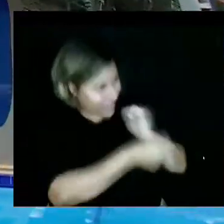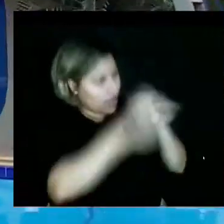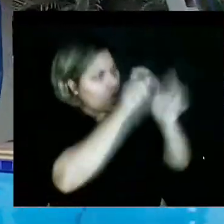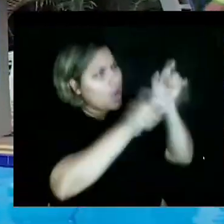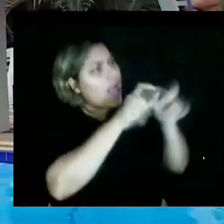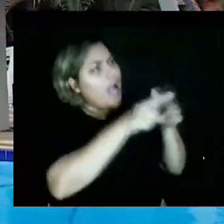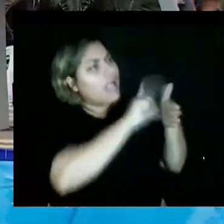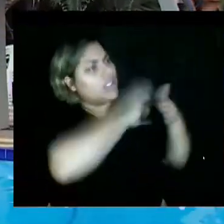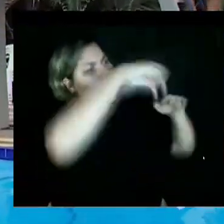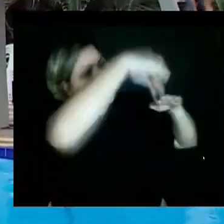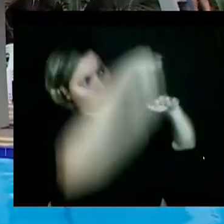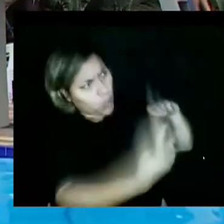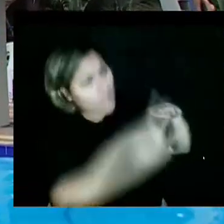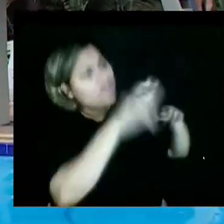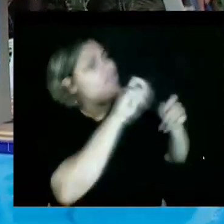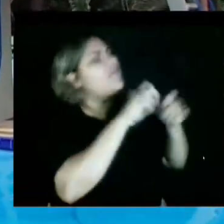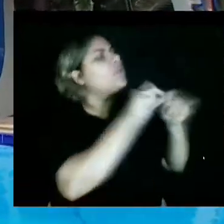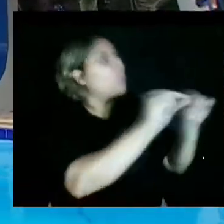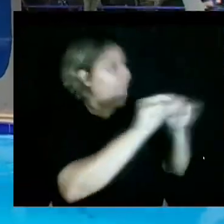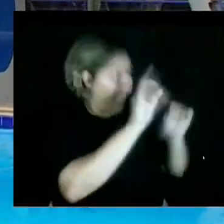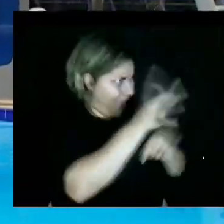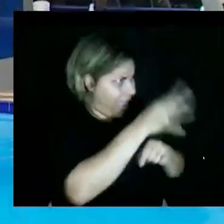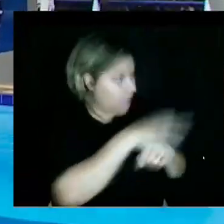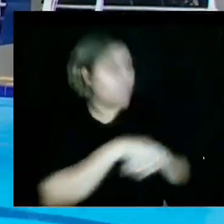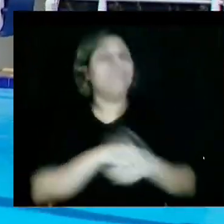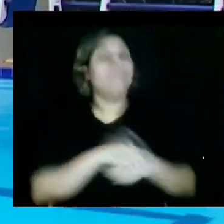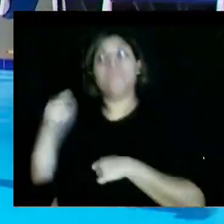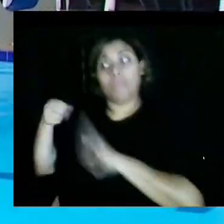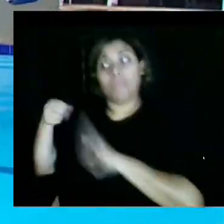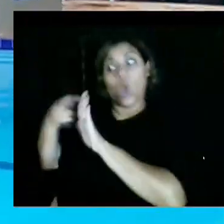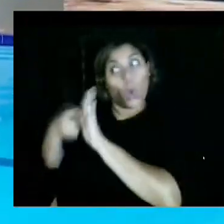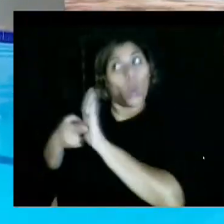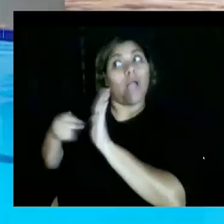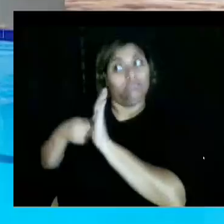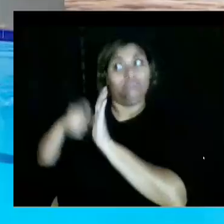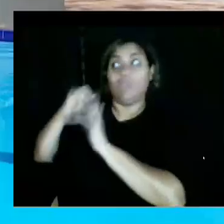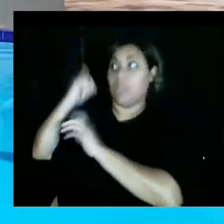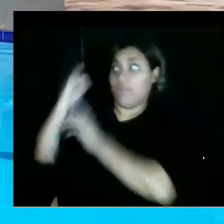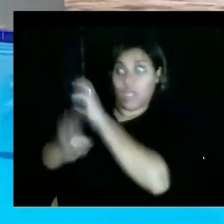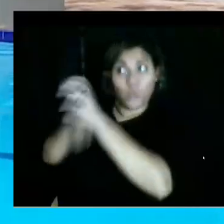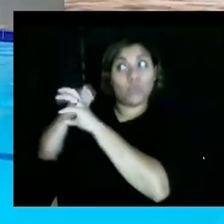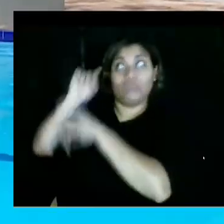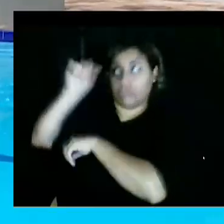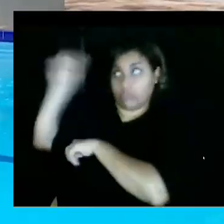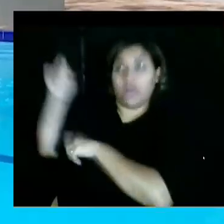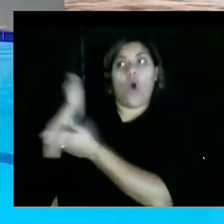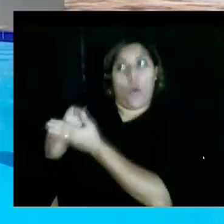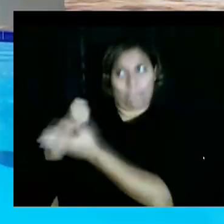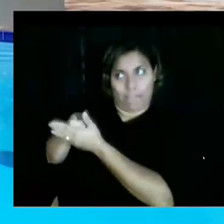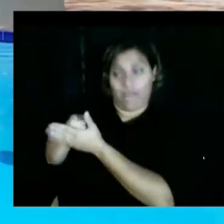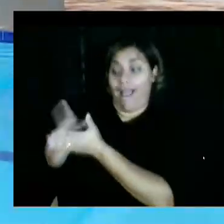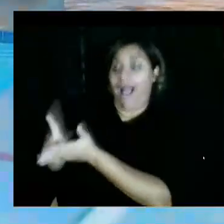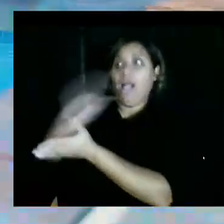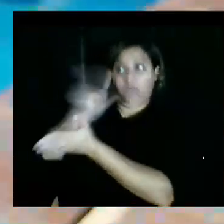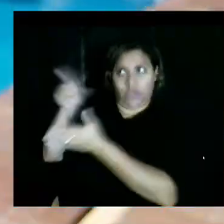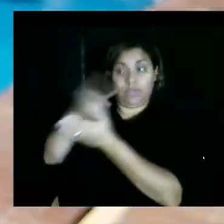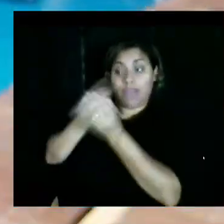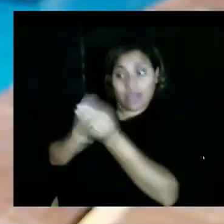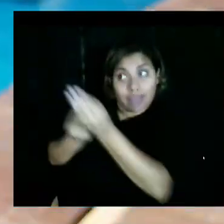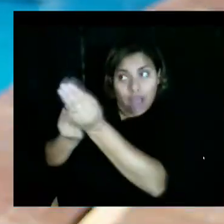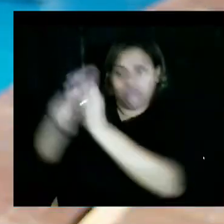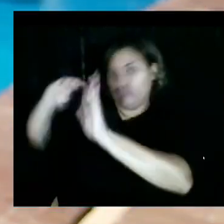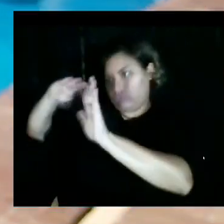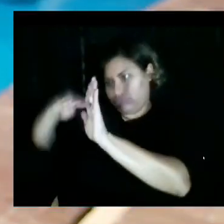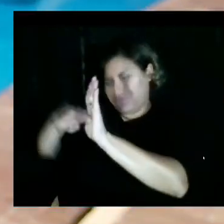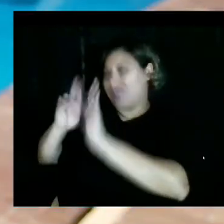do regulamento, né, internacional, né? Você tem que entregar uma lista chamada boletim, né? Que com 24